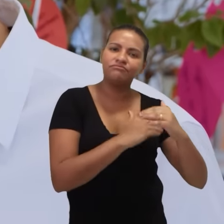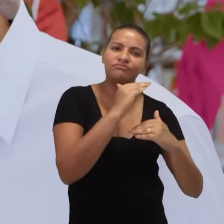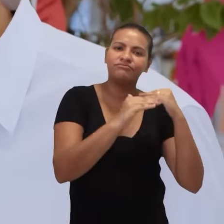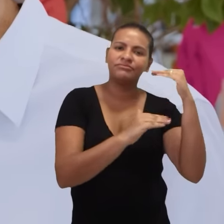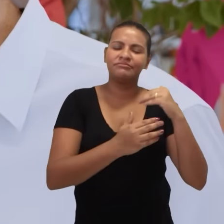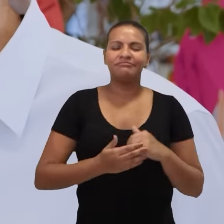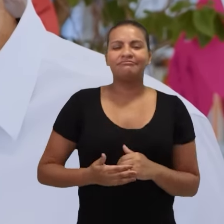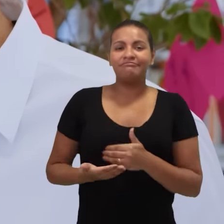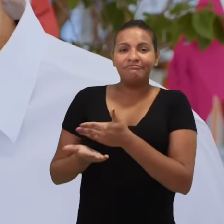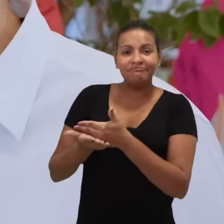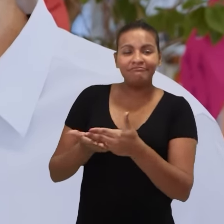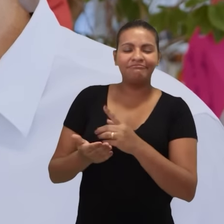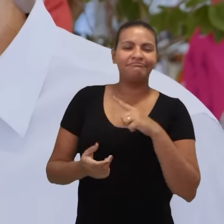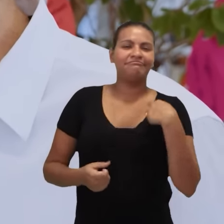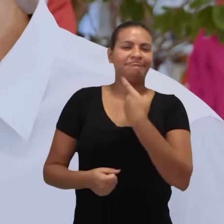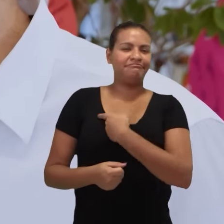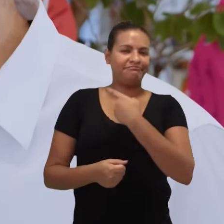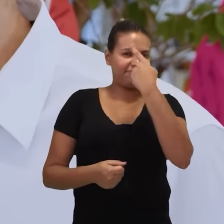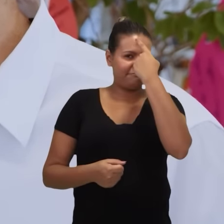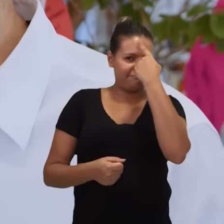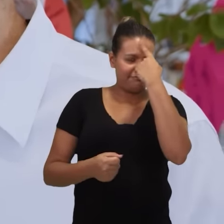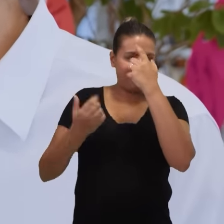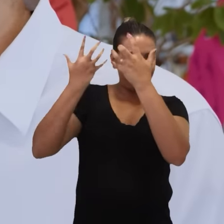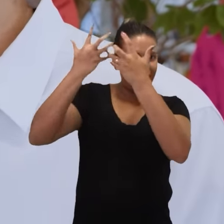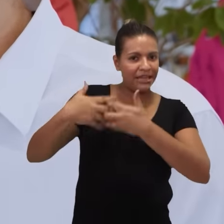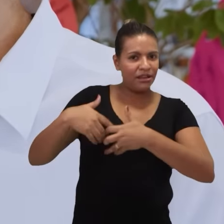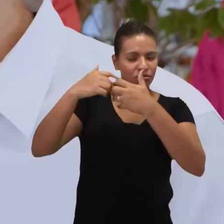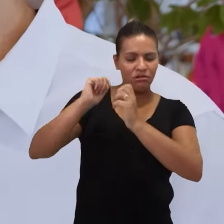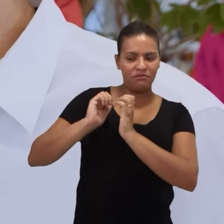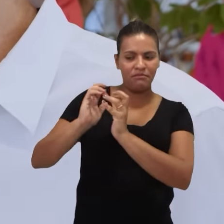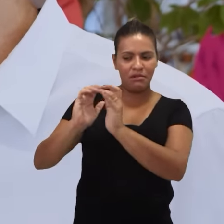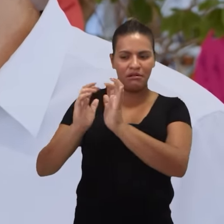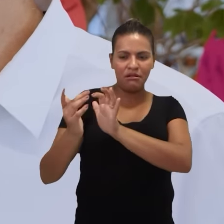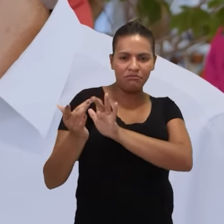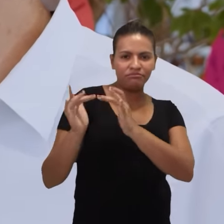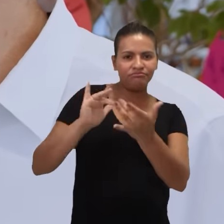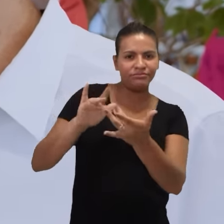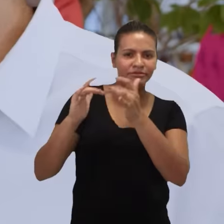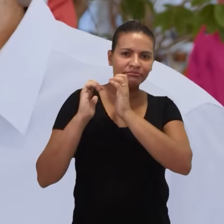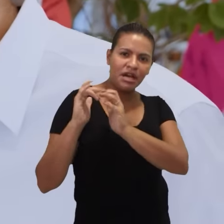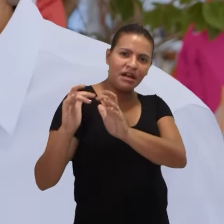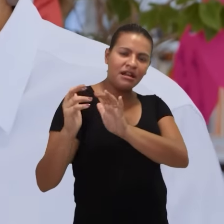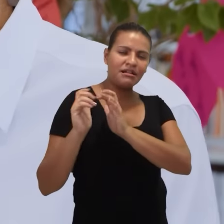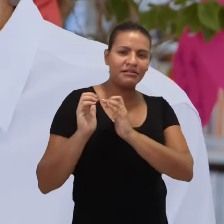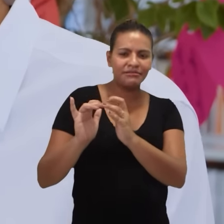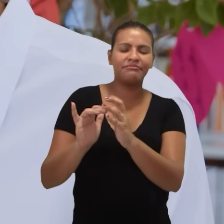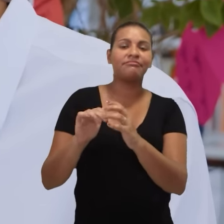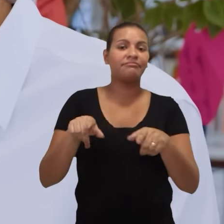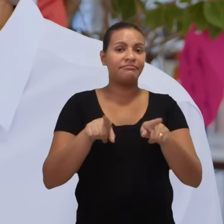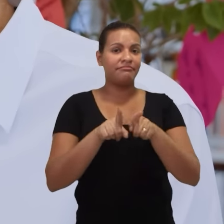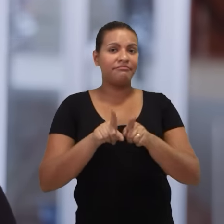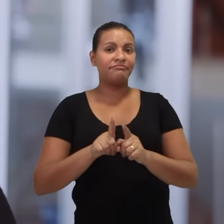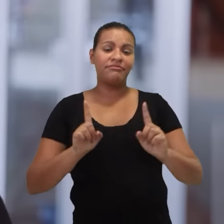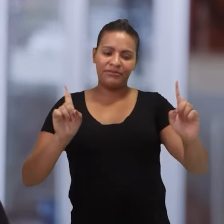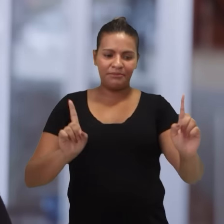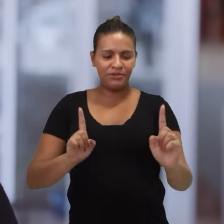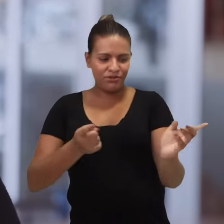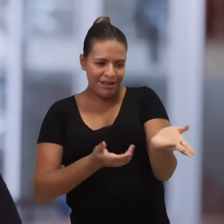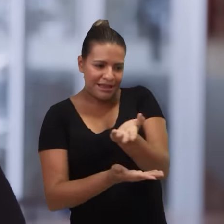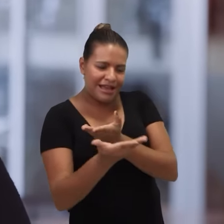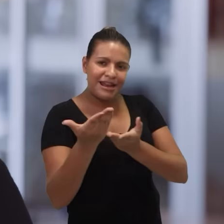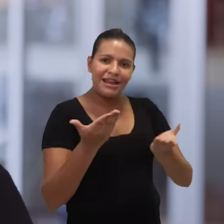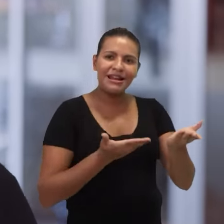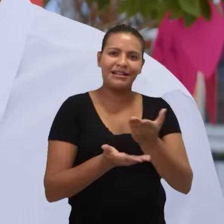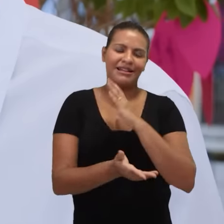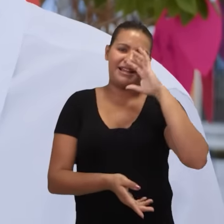primeira infância que a gente desenvolve as nossas conexões neurais. É na primeira infância que a gente aprende a se conectar com o outro. E a gente